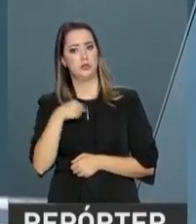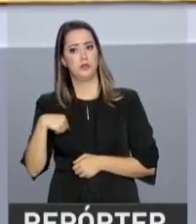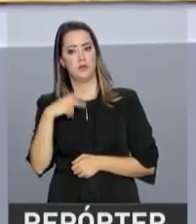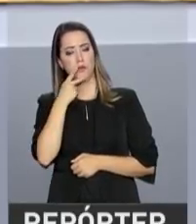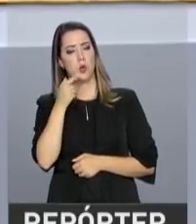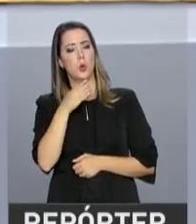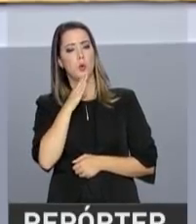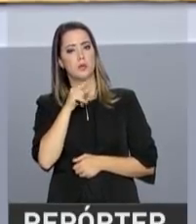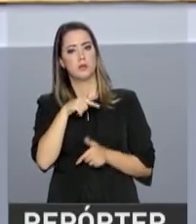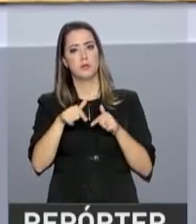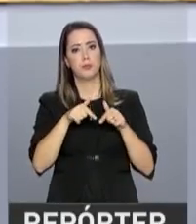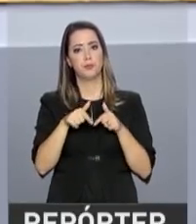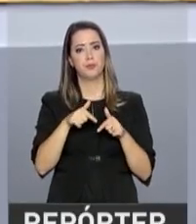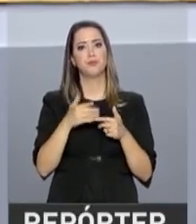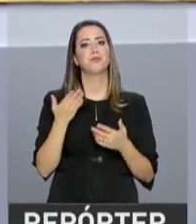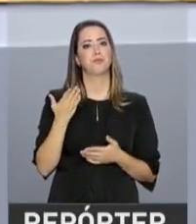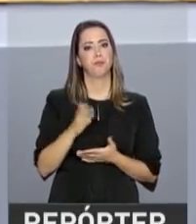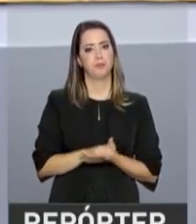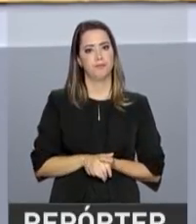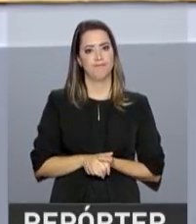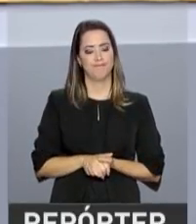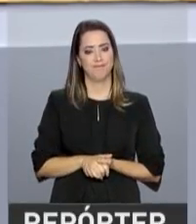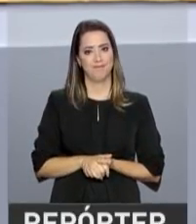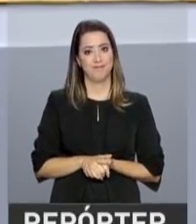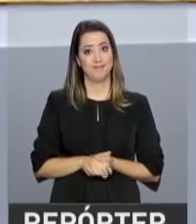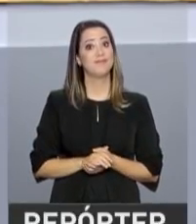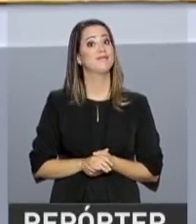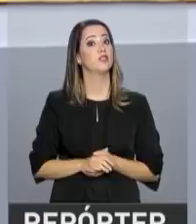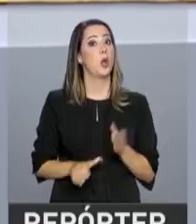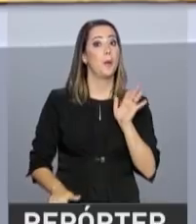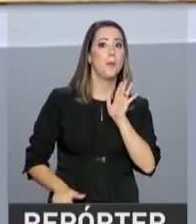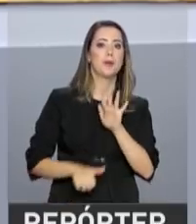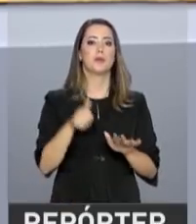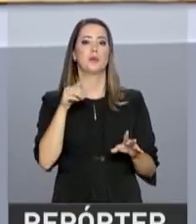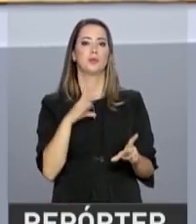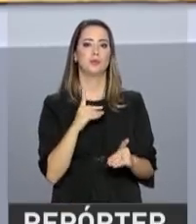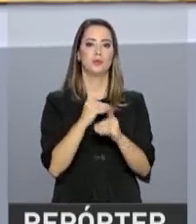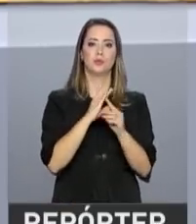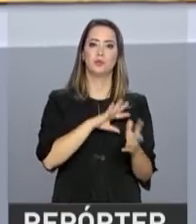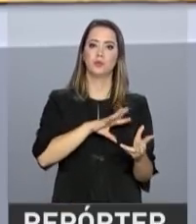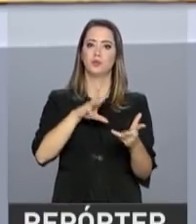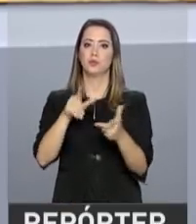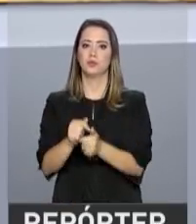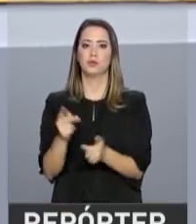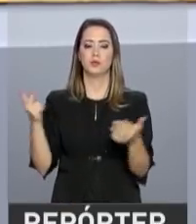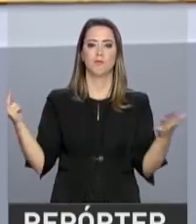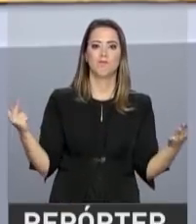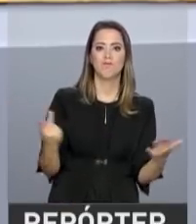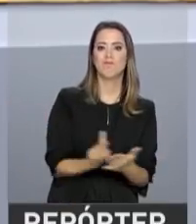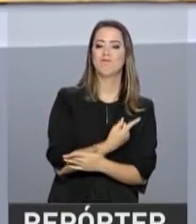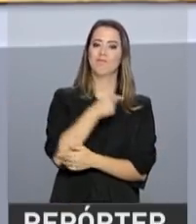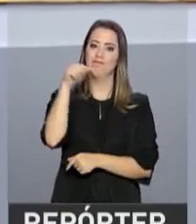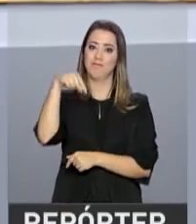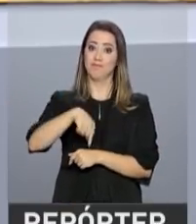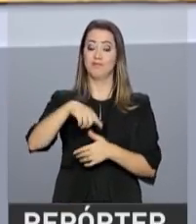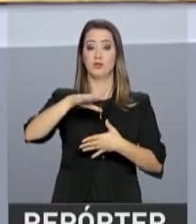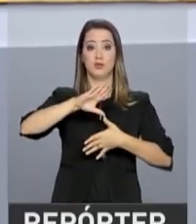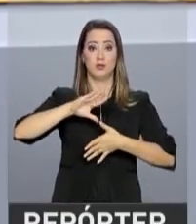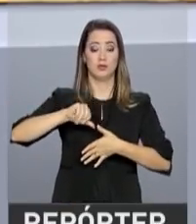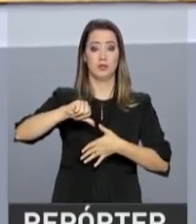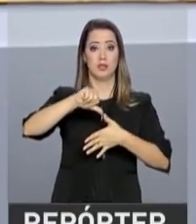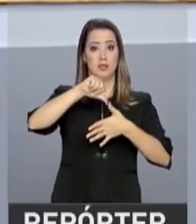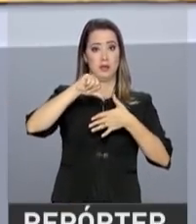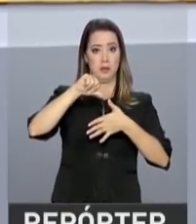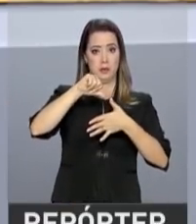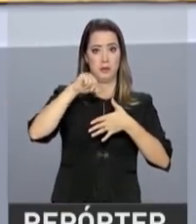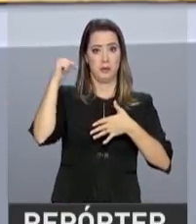Hemobras. Pela primeira vez, o principal encontro do planeta sobre recursos hídricos foi realizado em um país do hemisfério